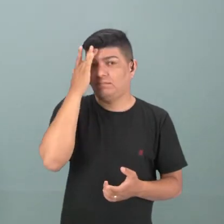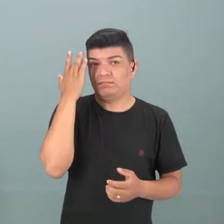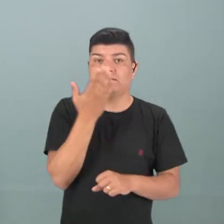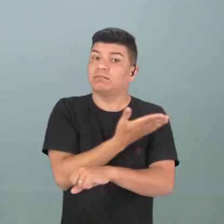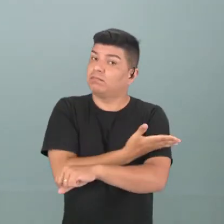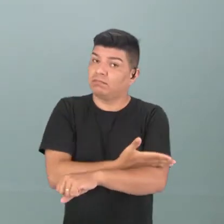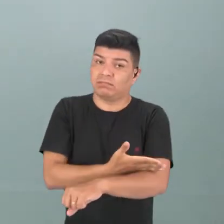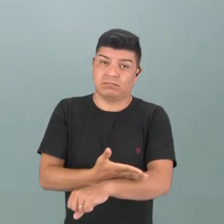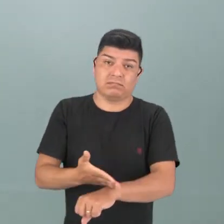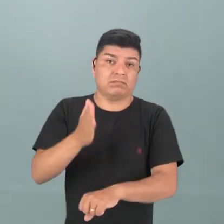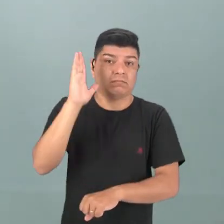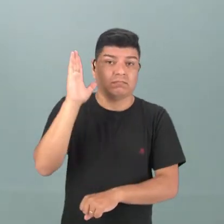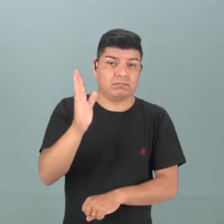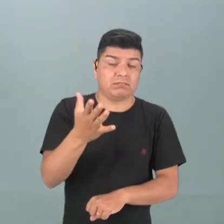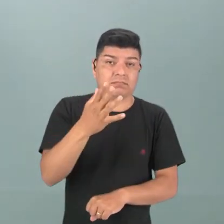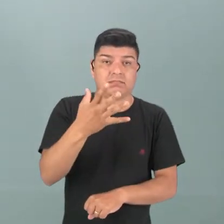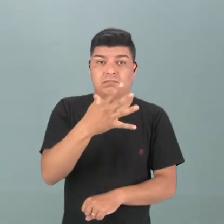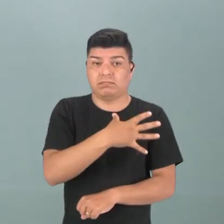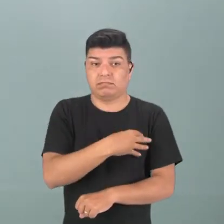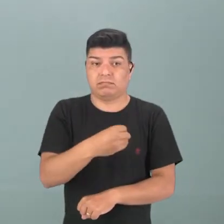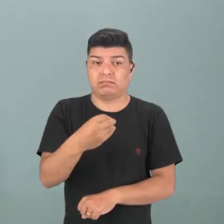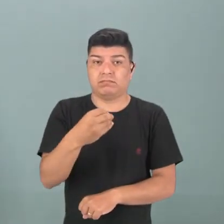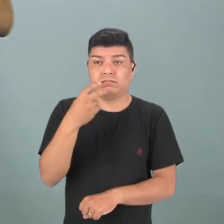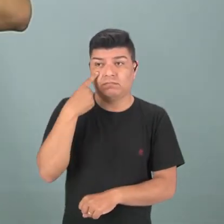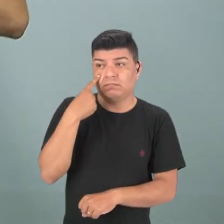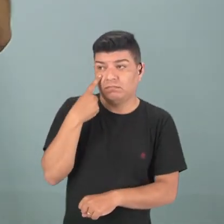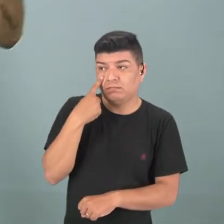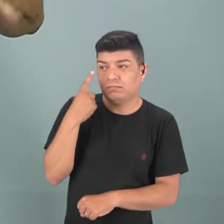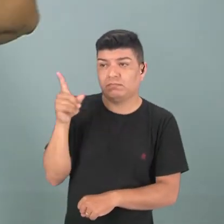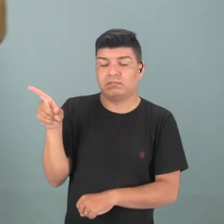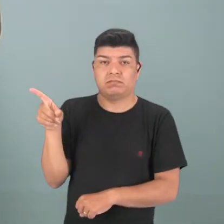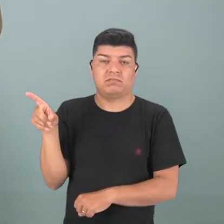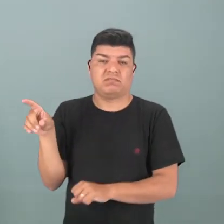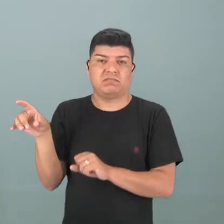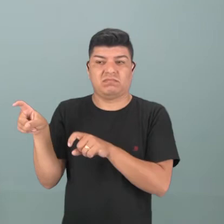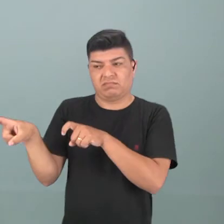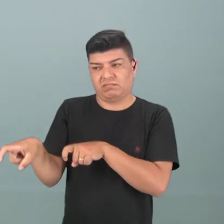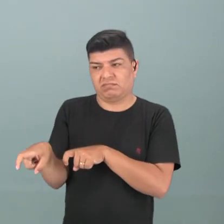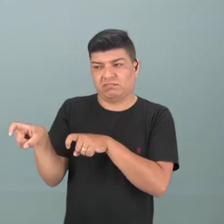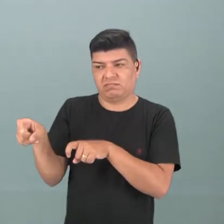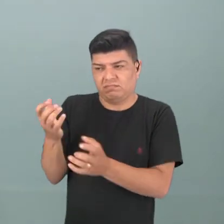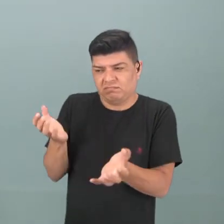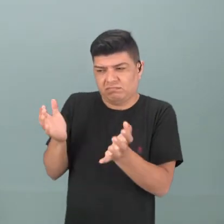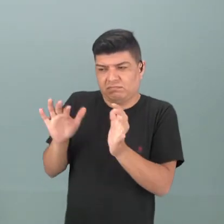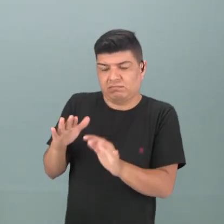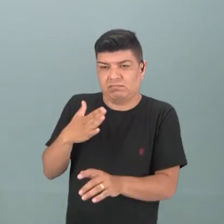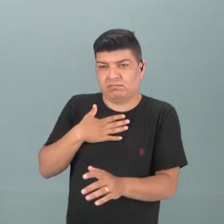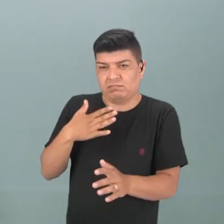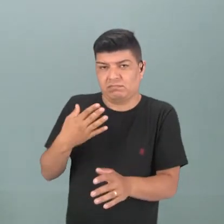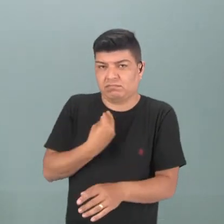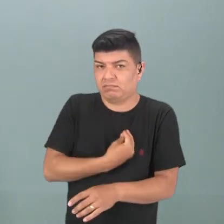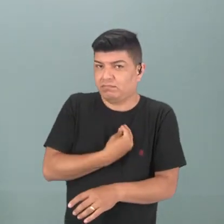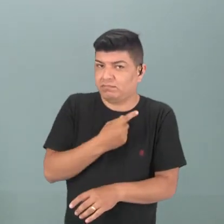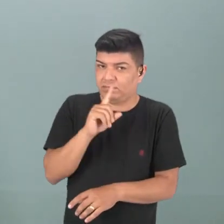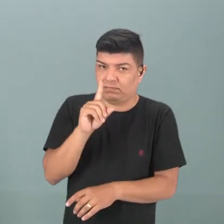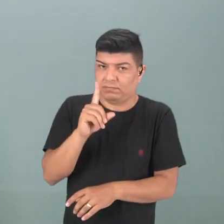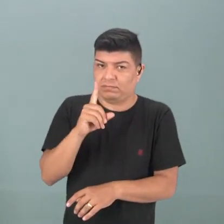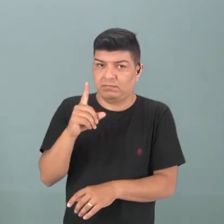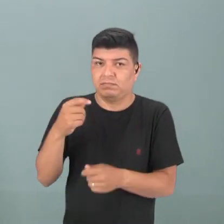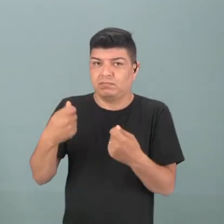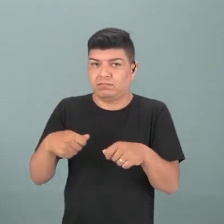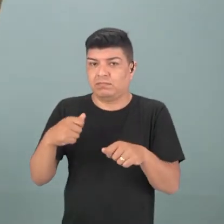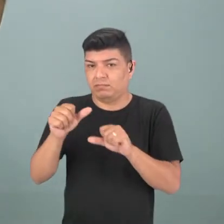acostumadas com aquilo, e os filhos viam e já achavam que aquilo dali, eles não queriam aquilo para a vida deles, e queriam vir para a